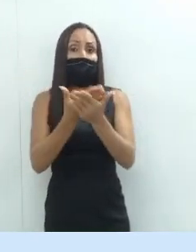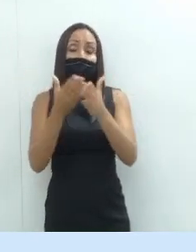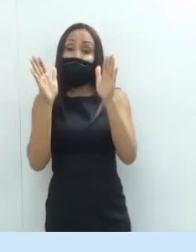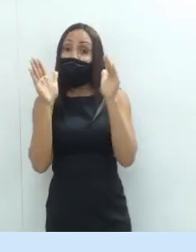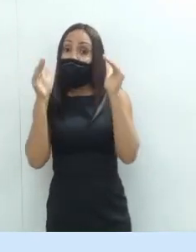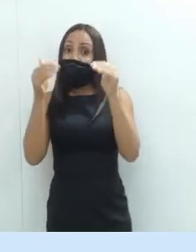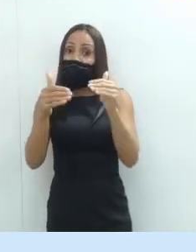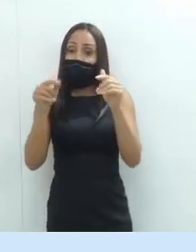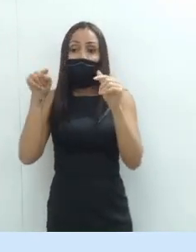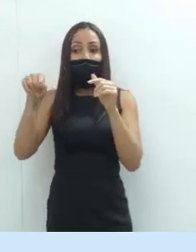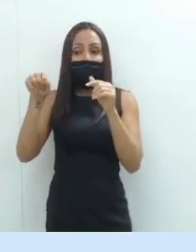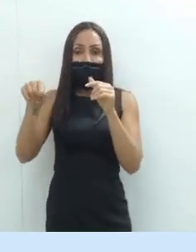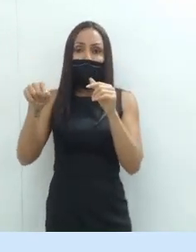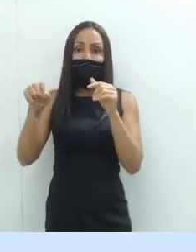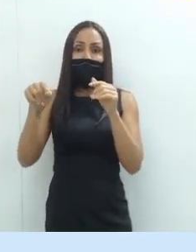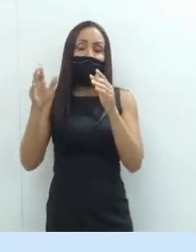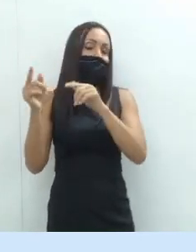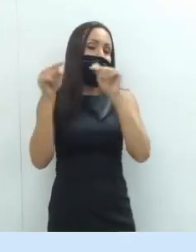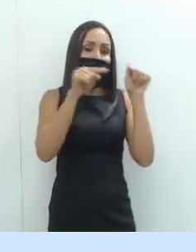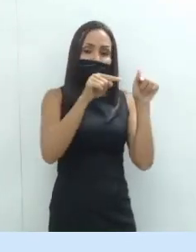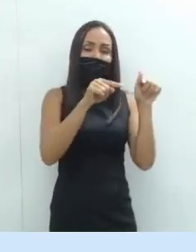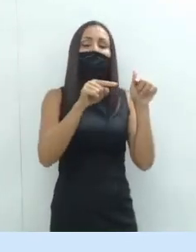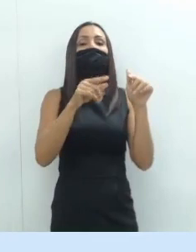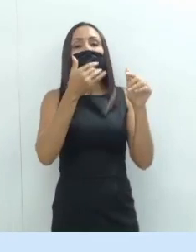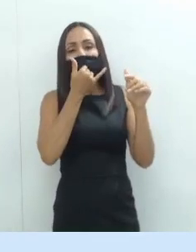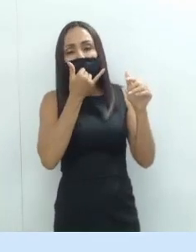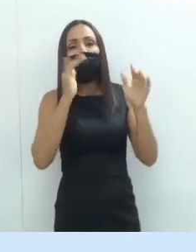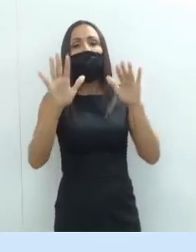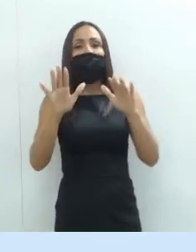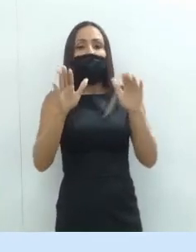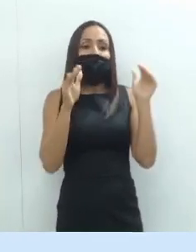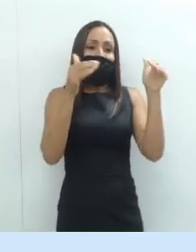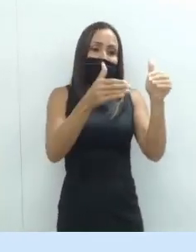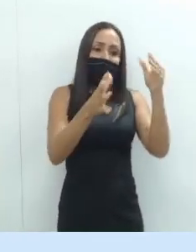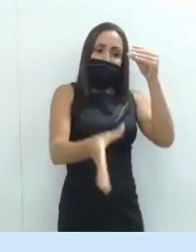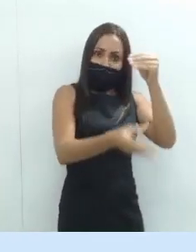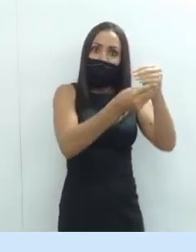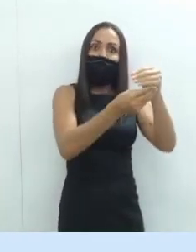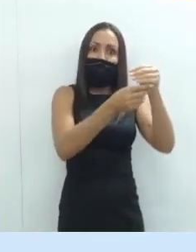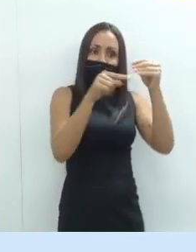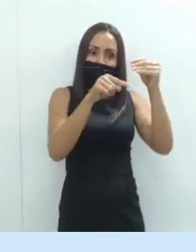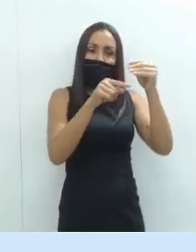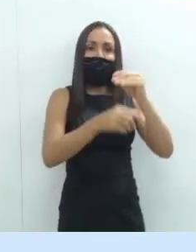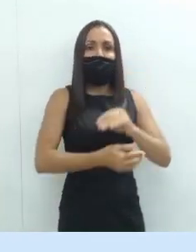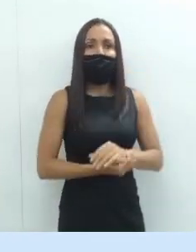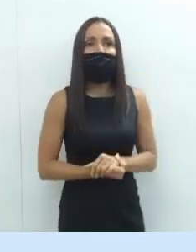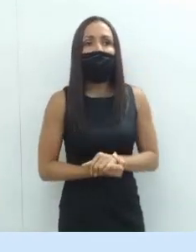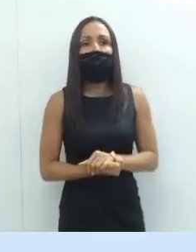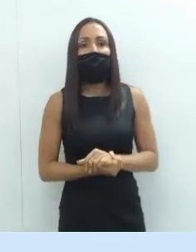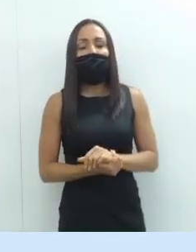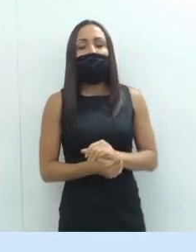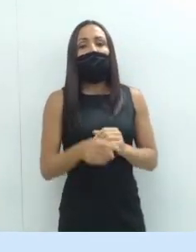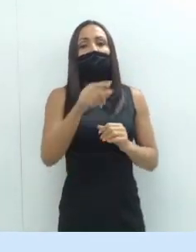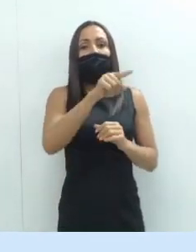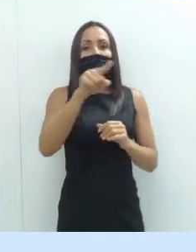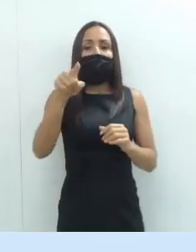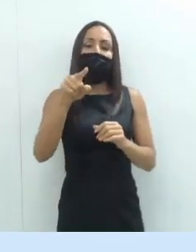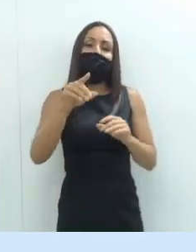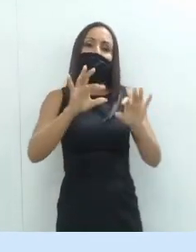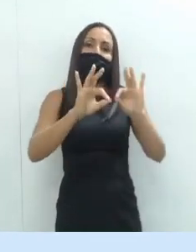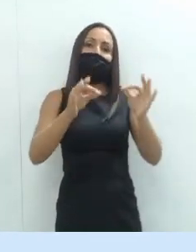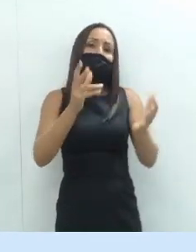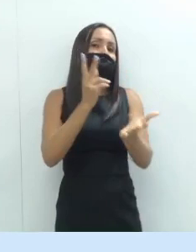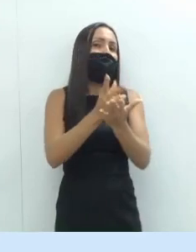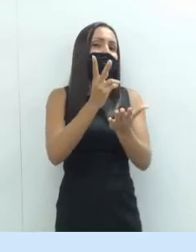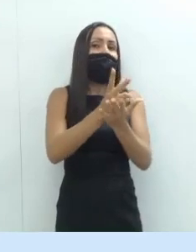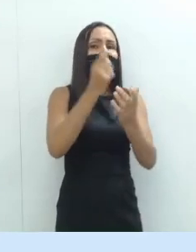é a resenha mesmo. Hoje na aula o foco é a síntese, tá? O resumo. Ou seja, você vai simplesmente manter